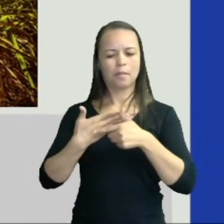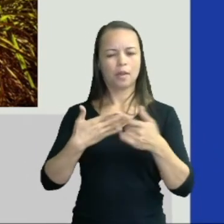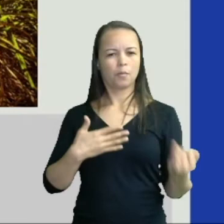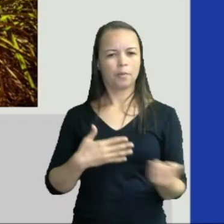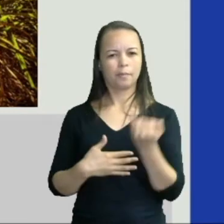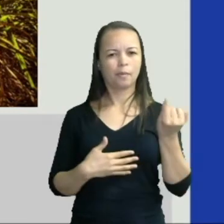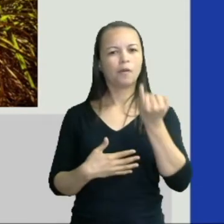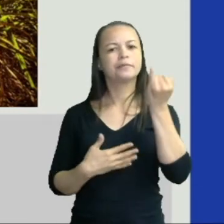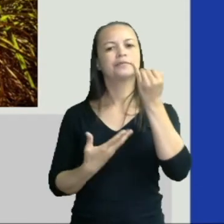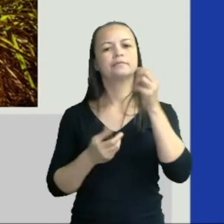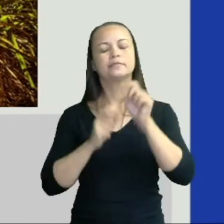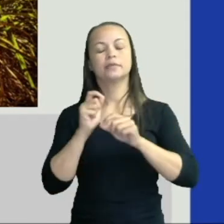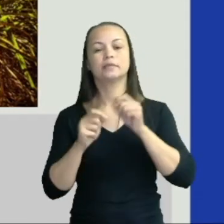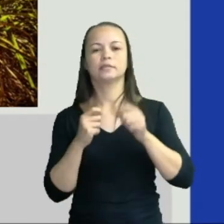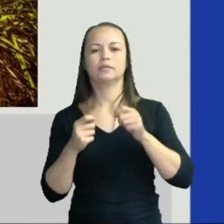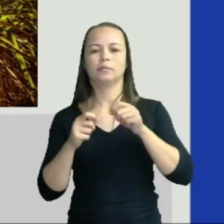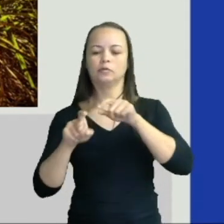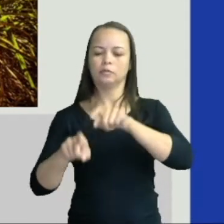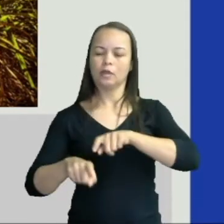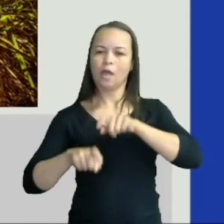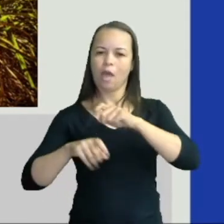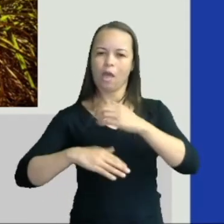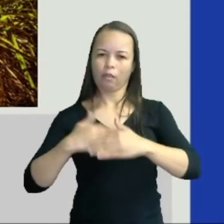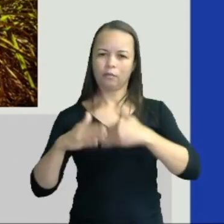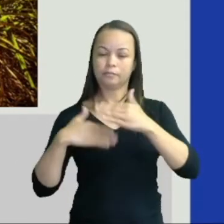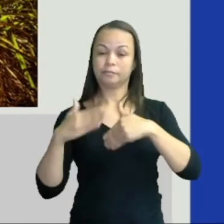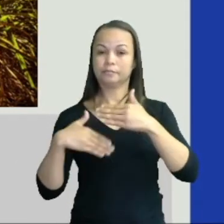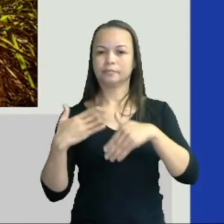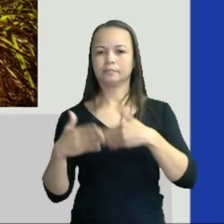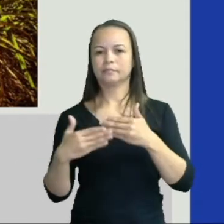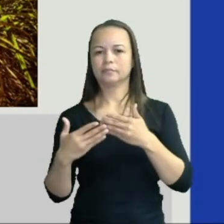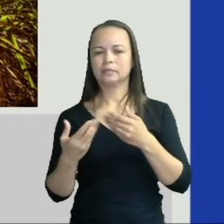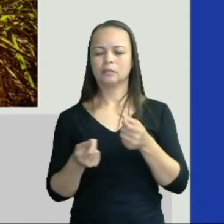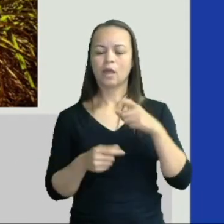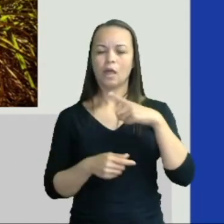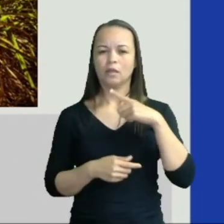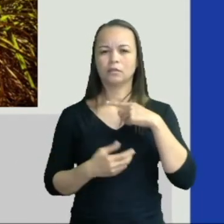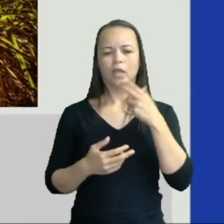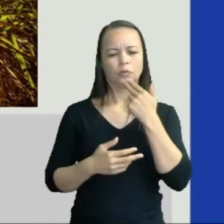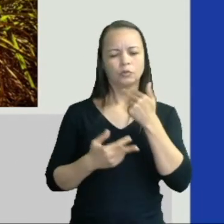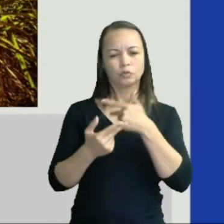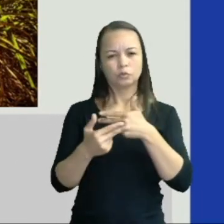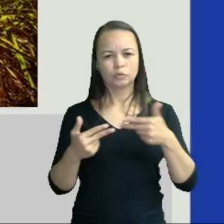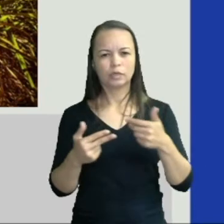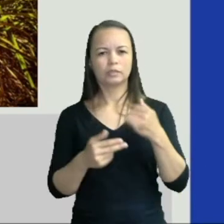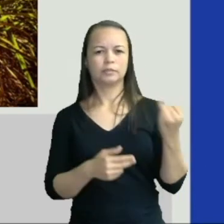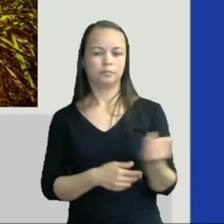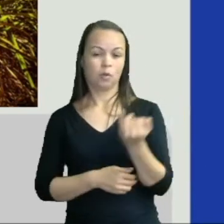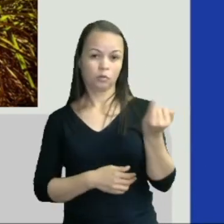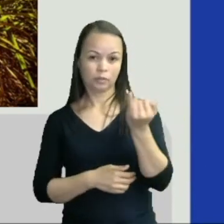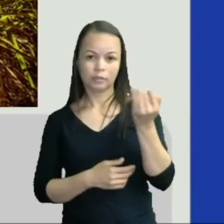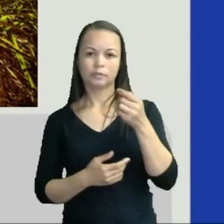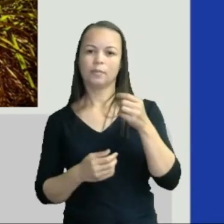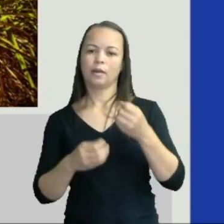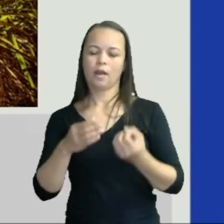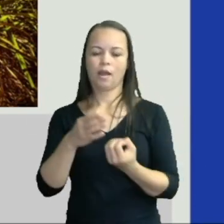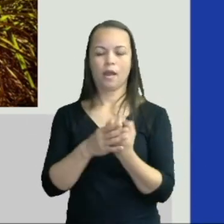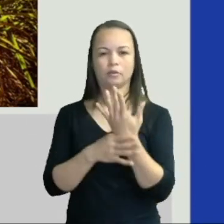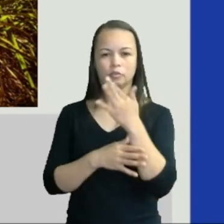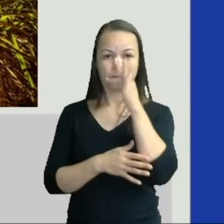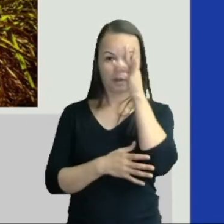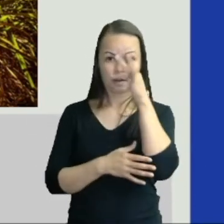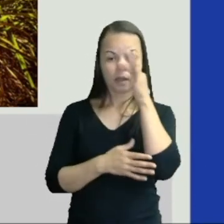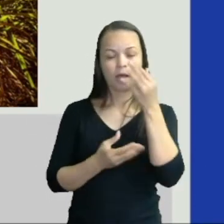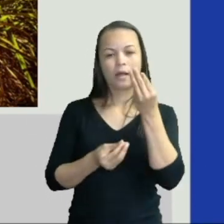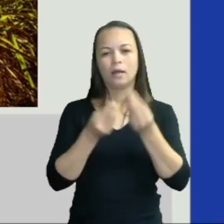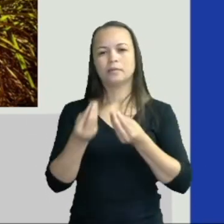fundamental na produtividade agrícola, pois carrega em sua composição os nutrientes essenciais para as plantas. Um solo